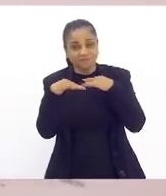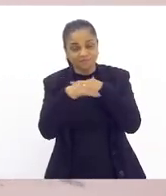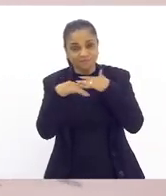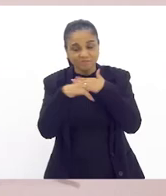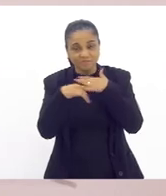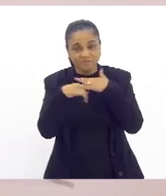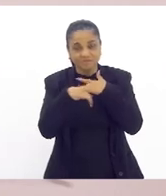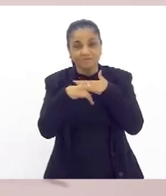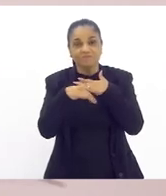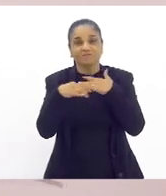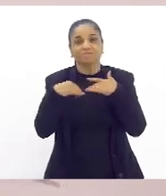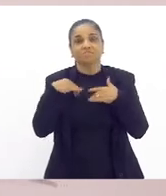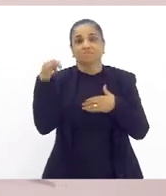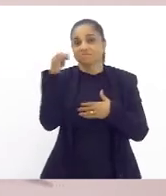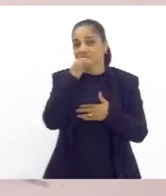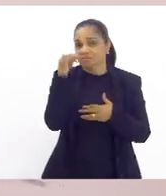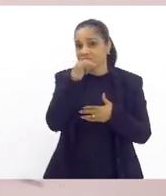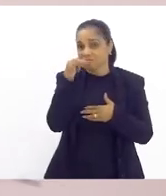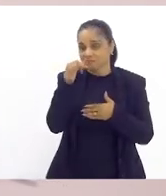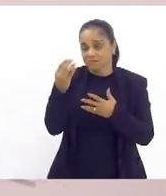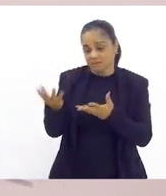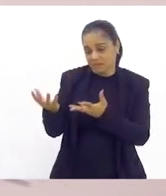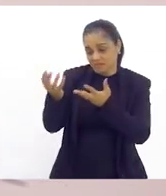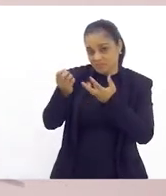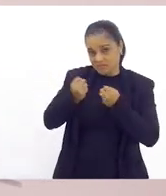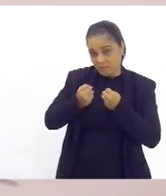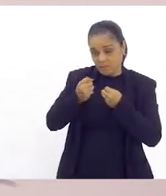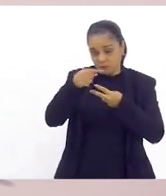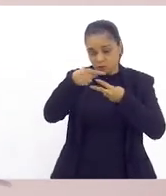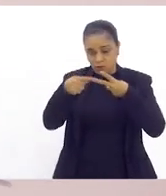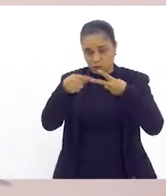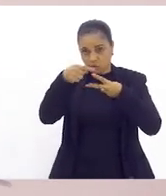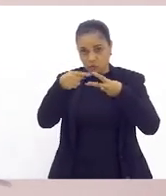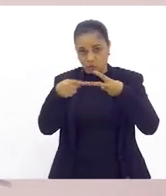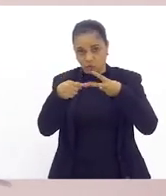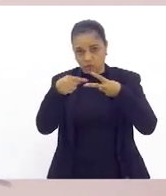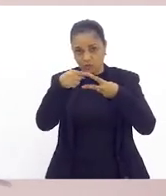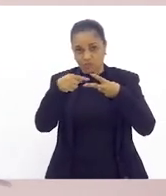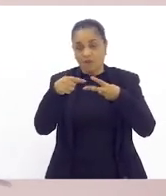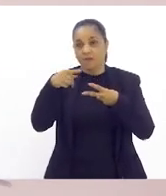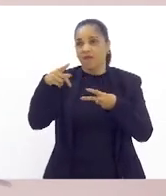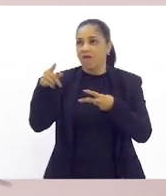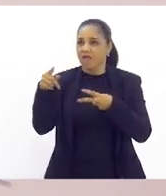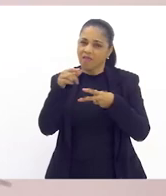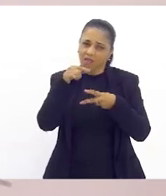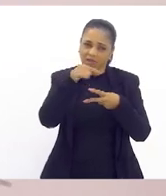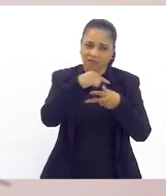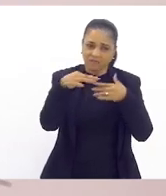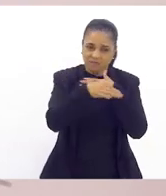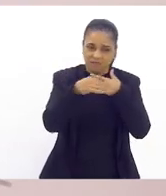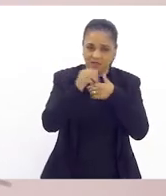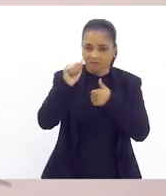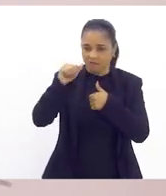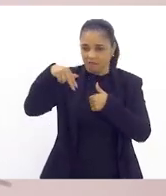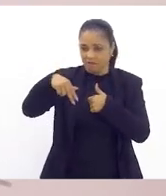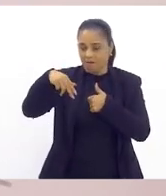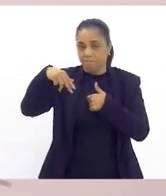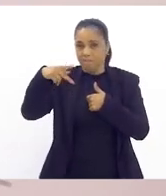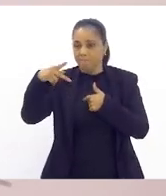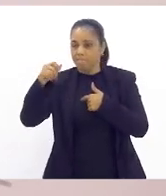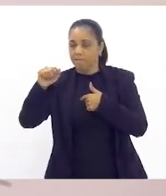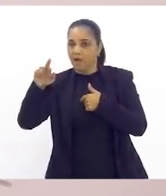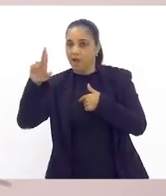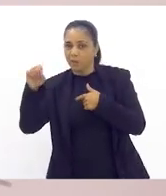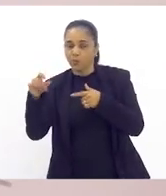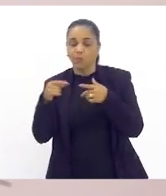energia vinda de dois pontos através de Amparo né E também através